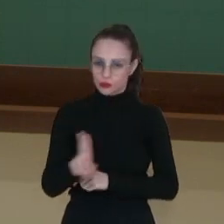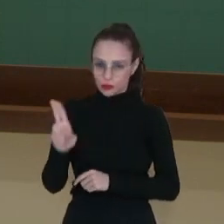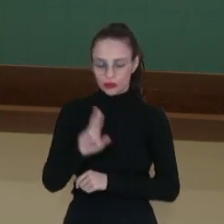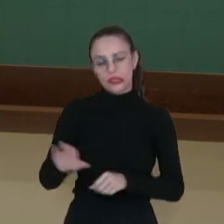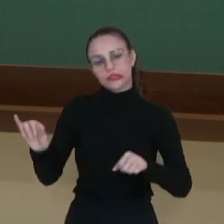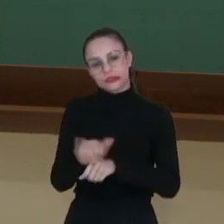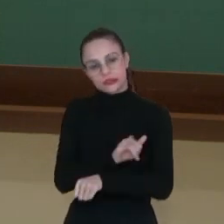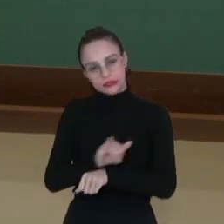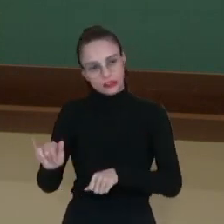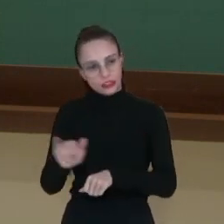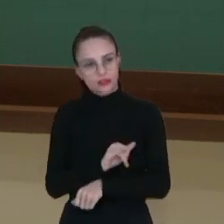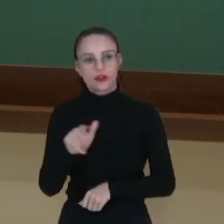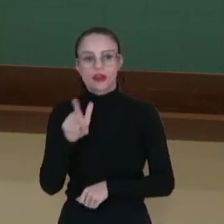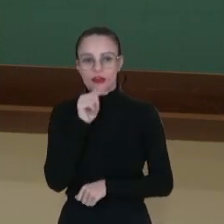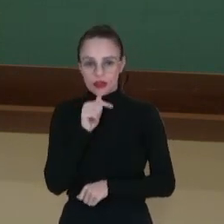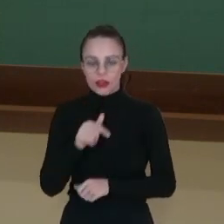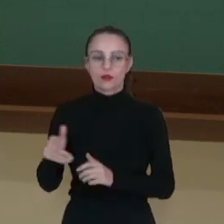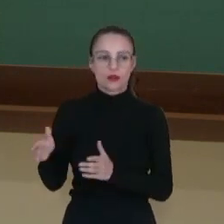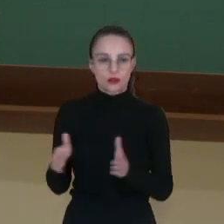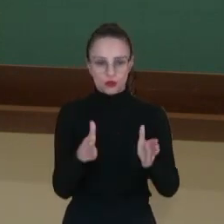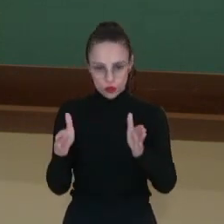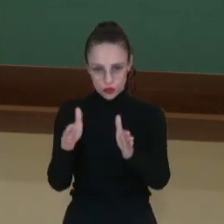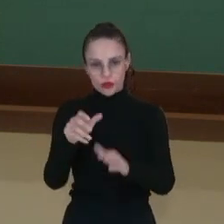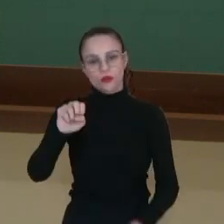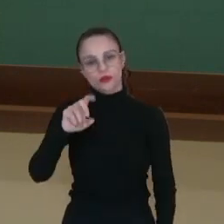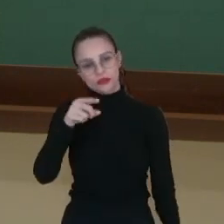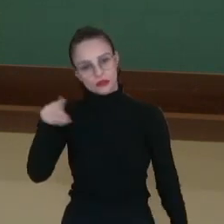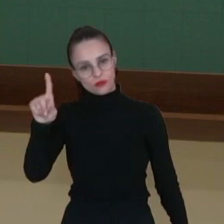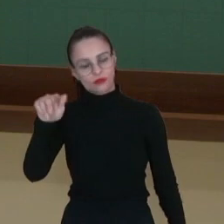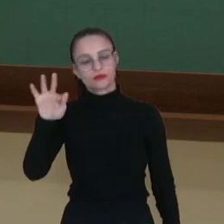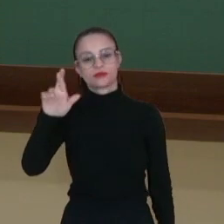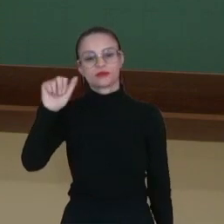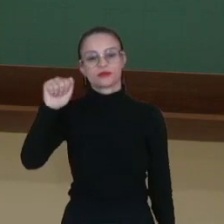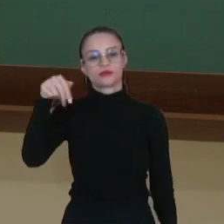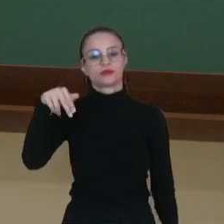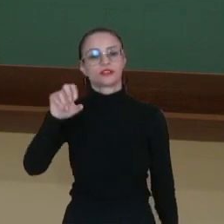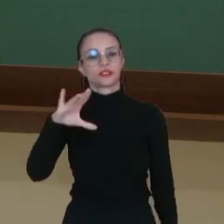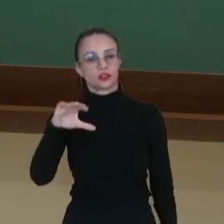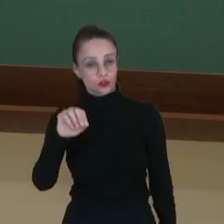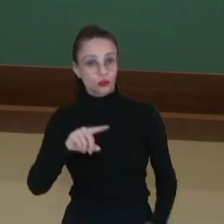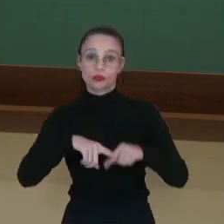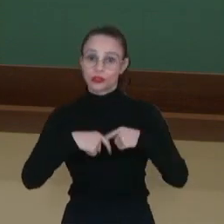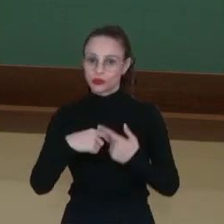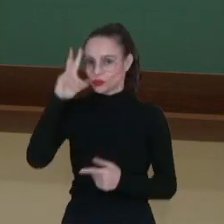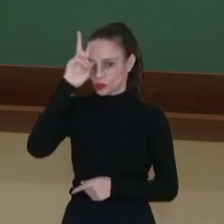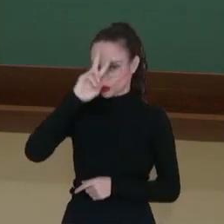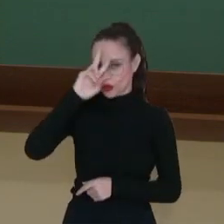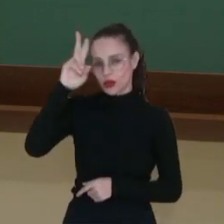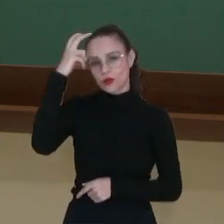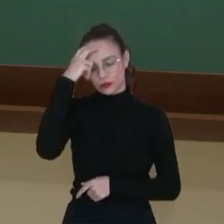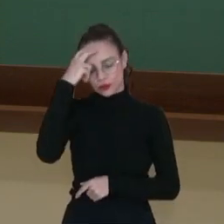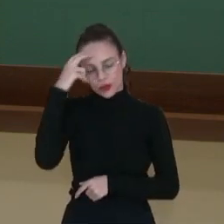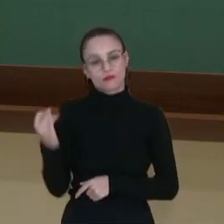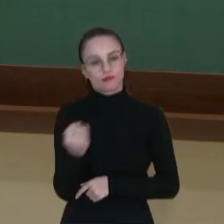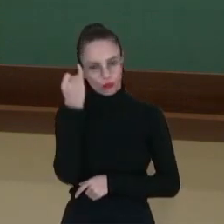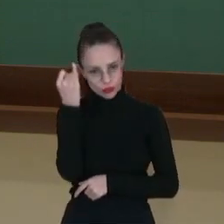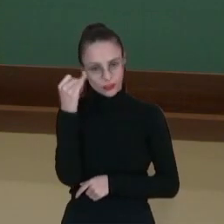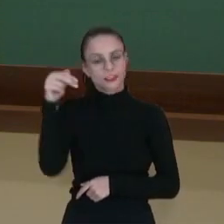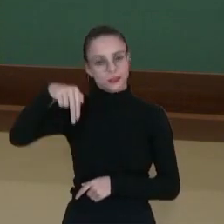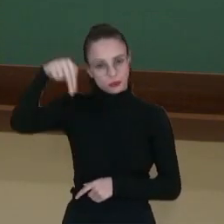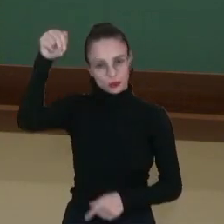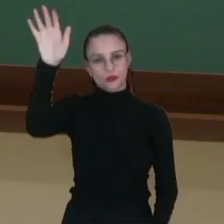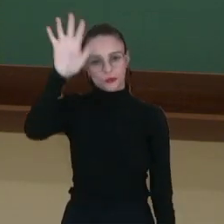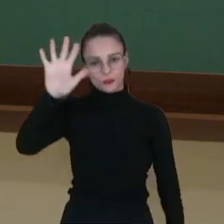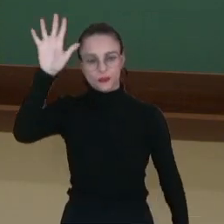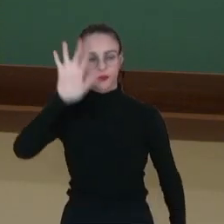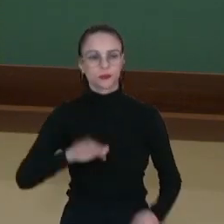recurso água do Rio São Francisco, né? Então daí a importância histórica e cultural desse rio para a região Nordeste,